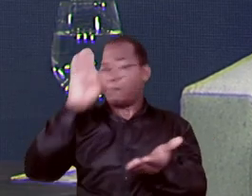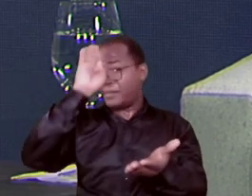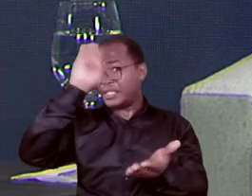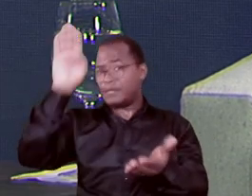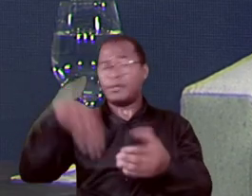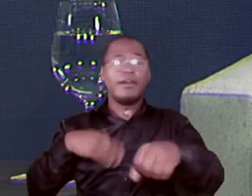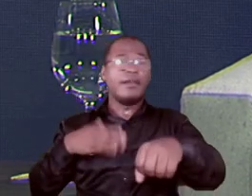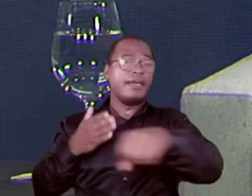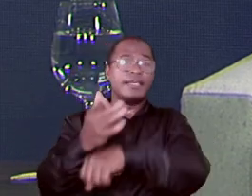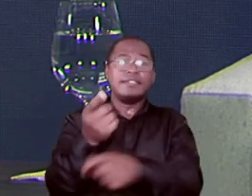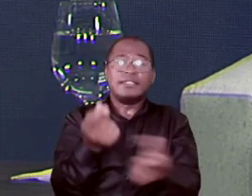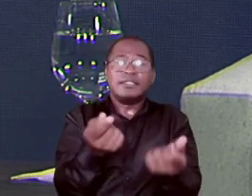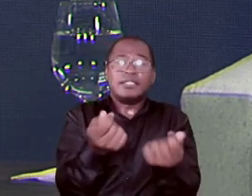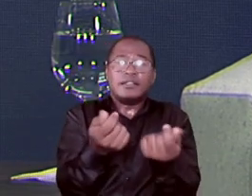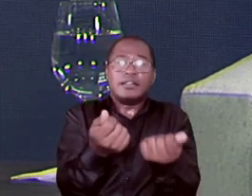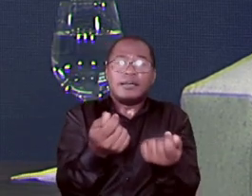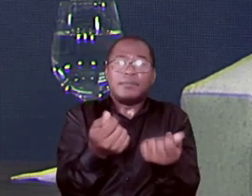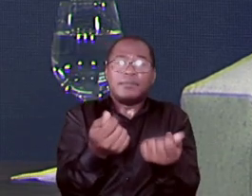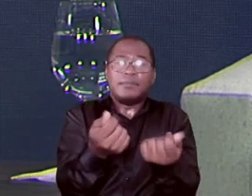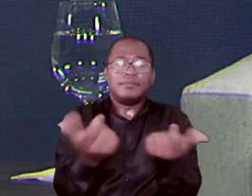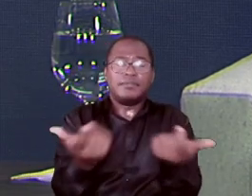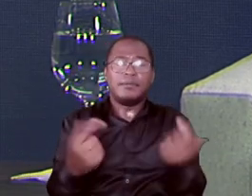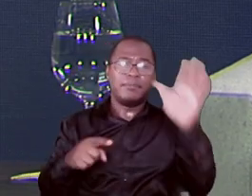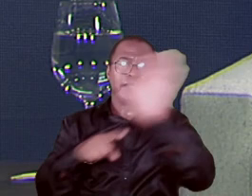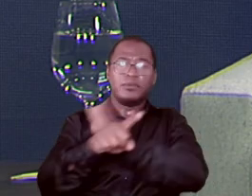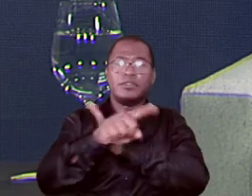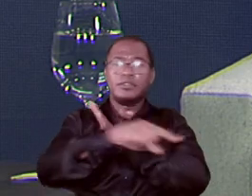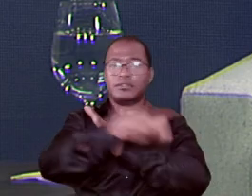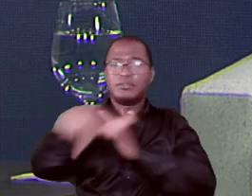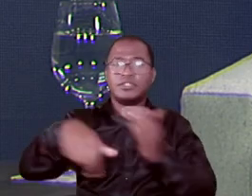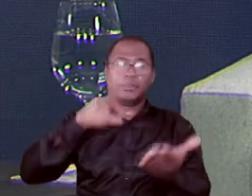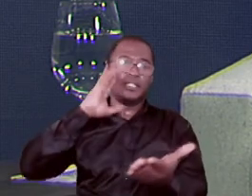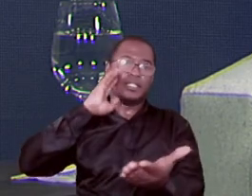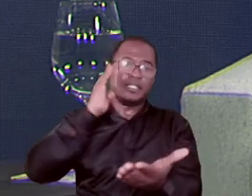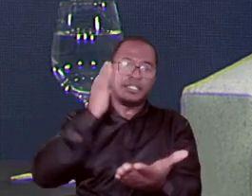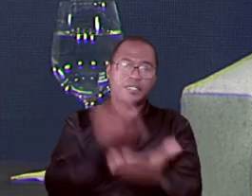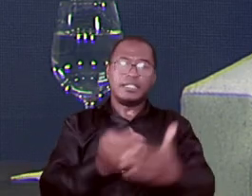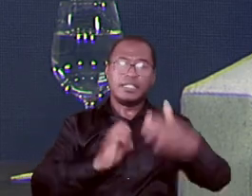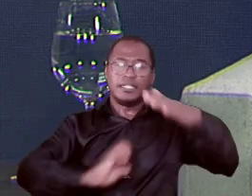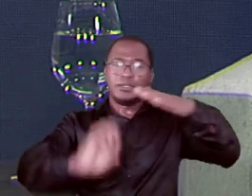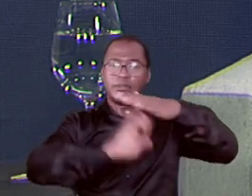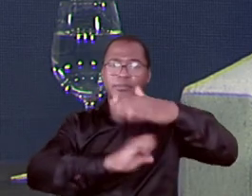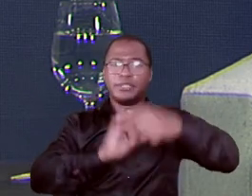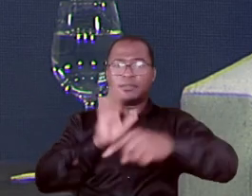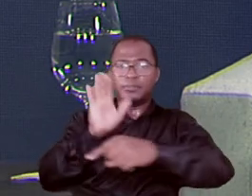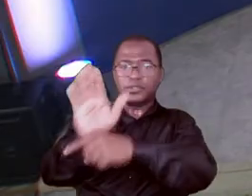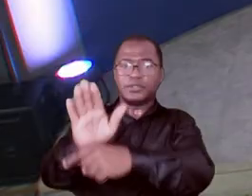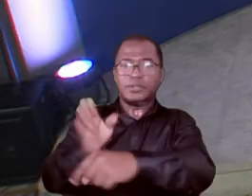Alencar como é que você acredita que a sua empresa possa contribuir nesse sentido